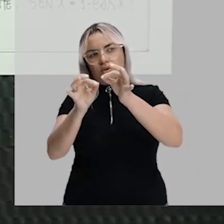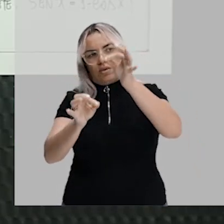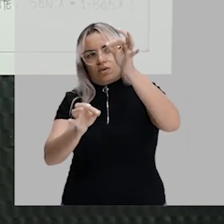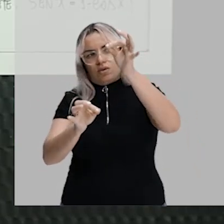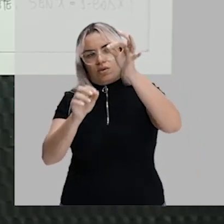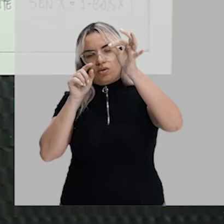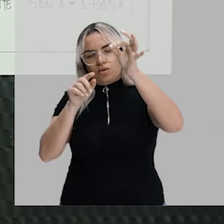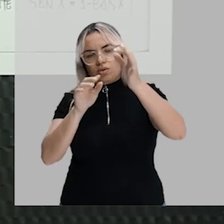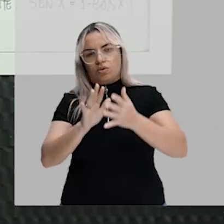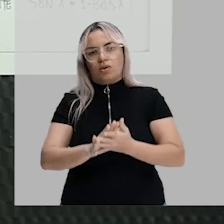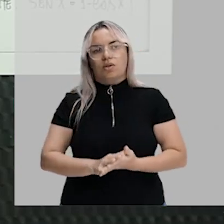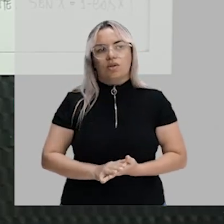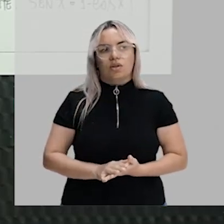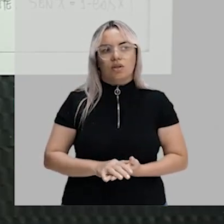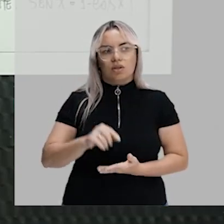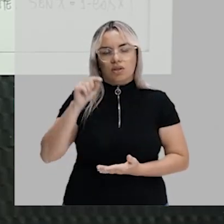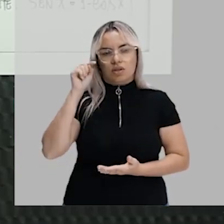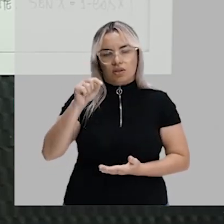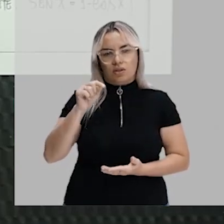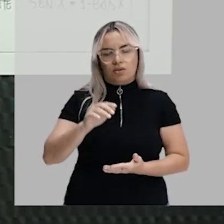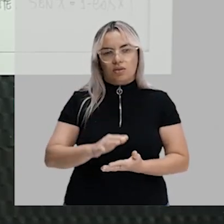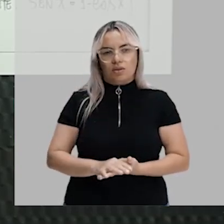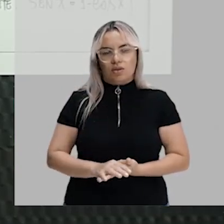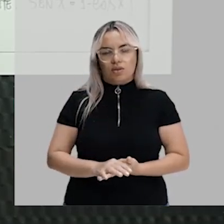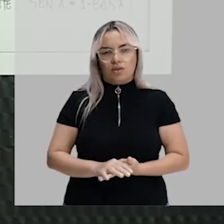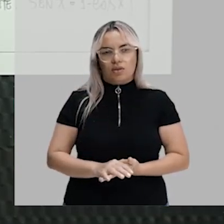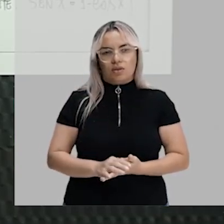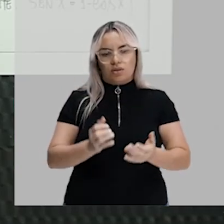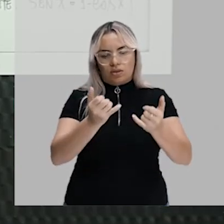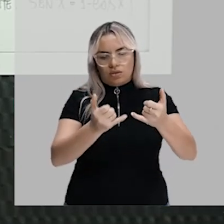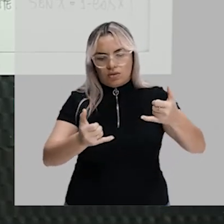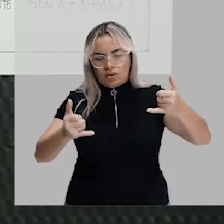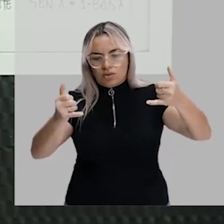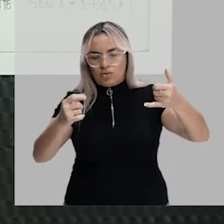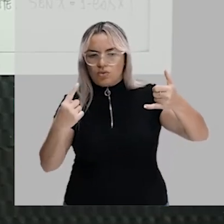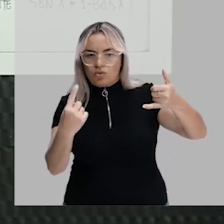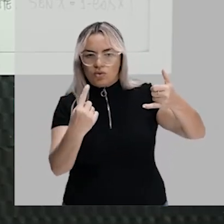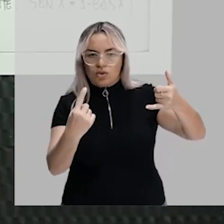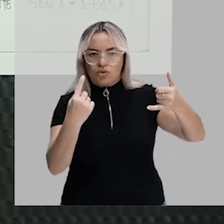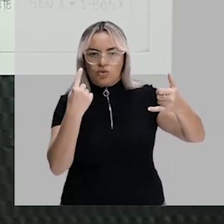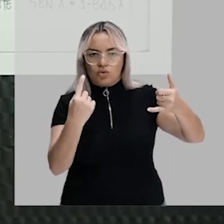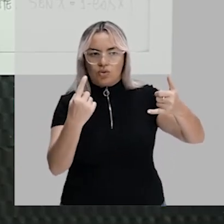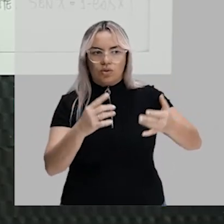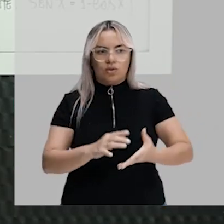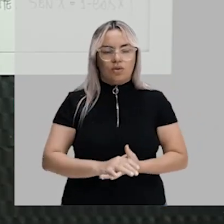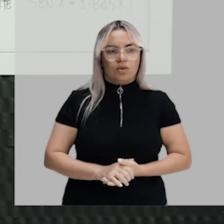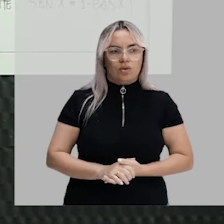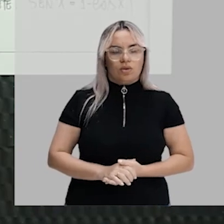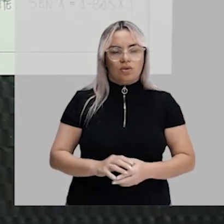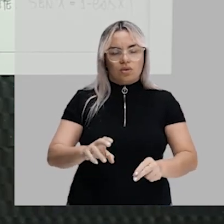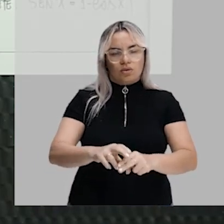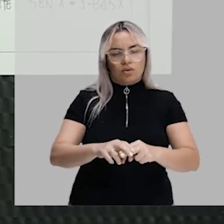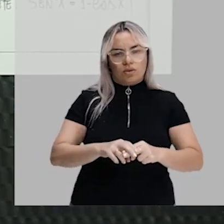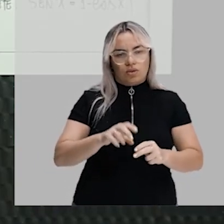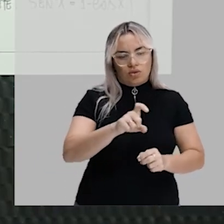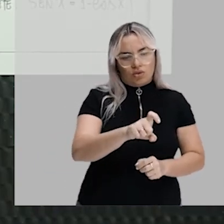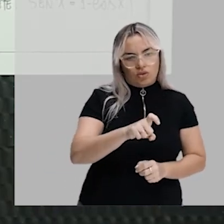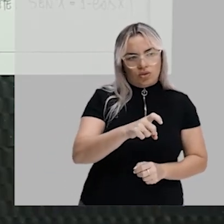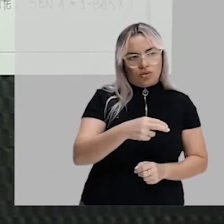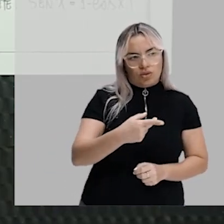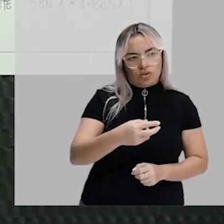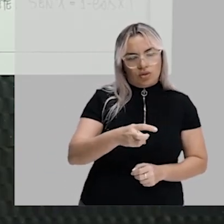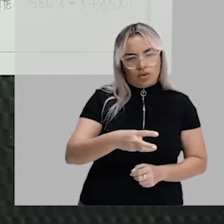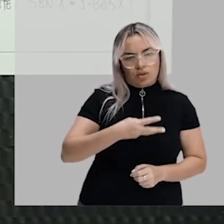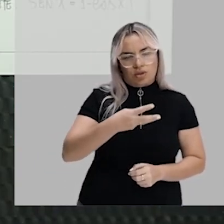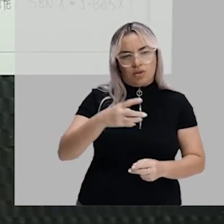cima dos eixos Então você vai ter que o x vai ser igual a 3 pi so